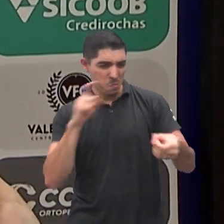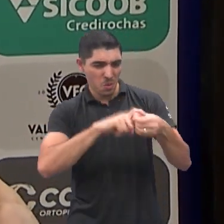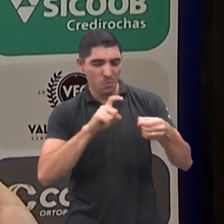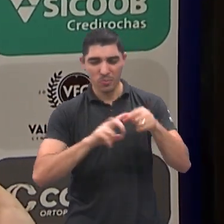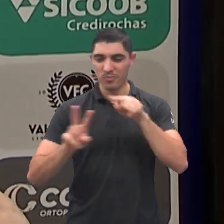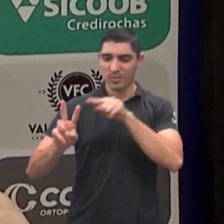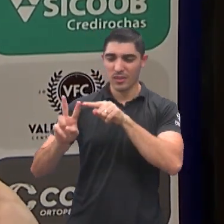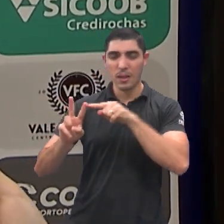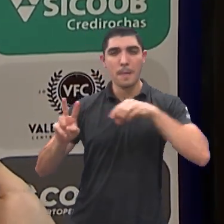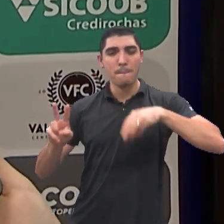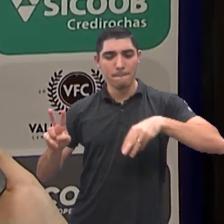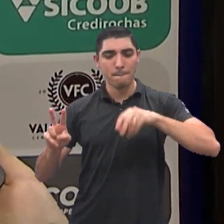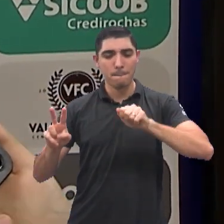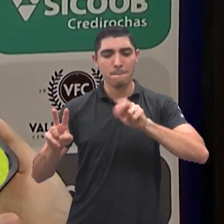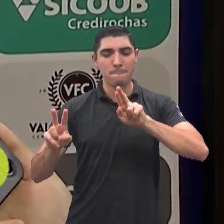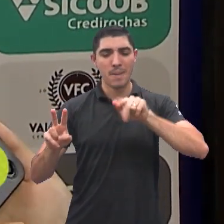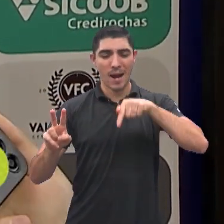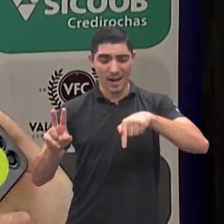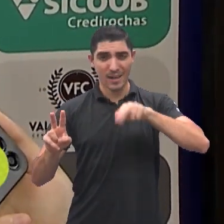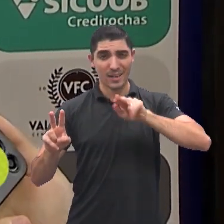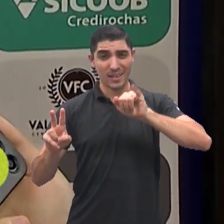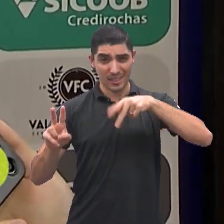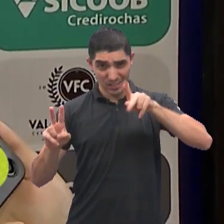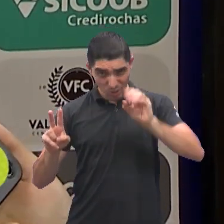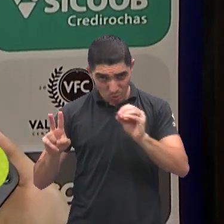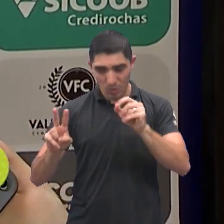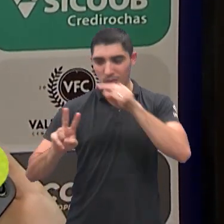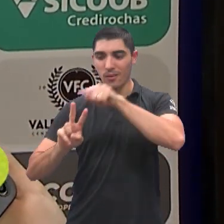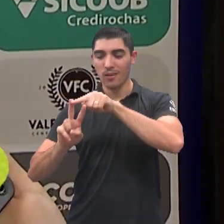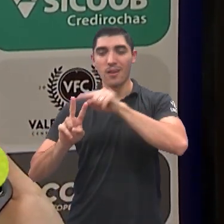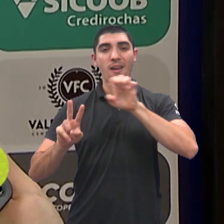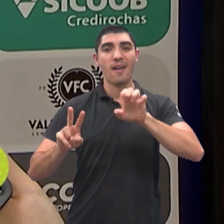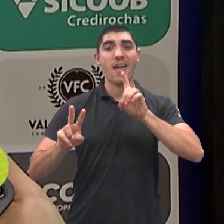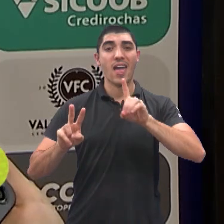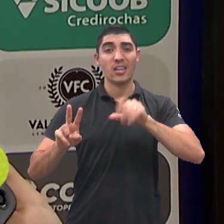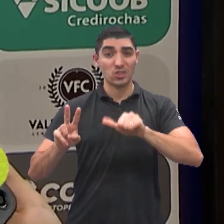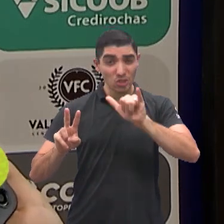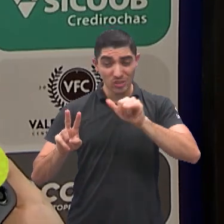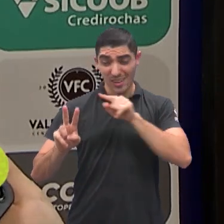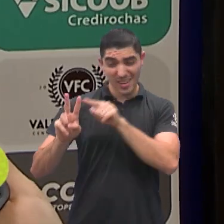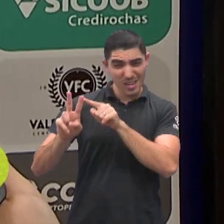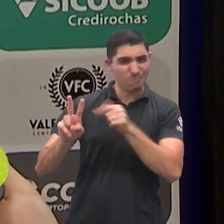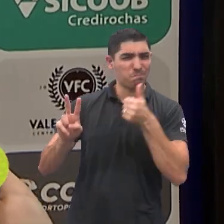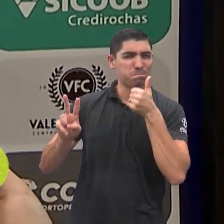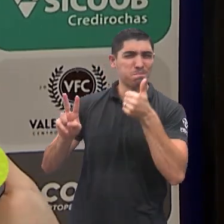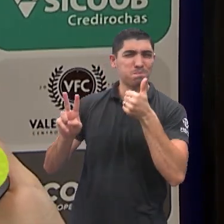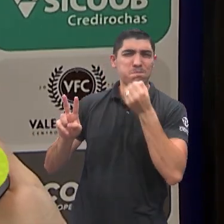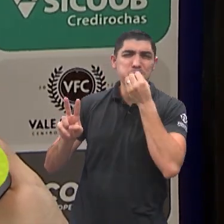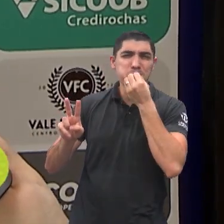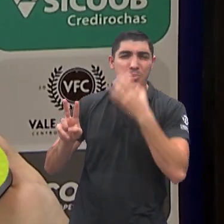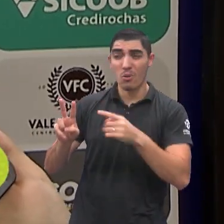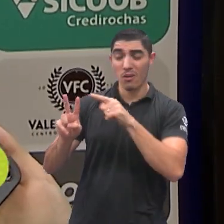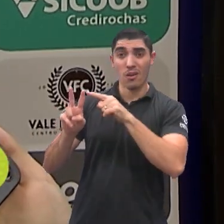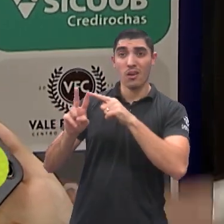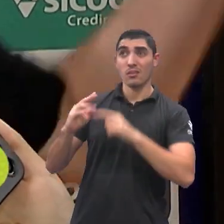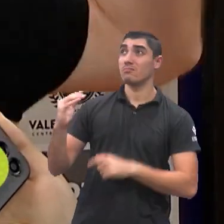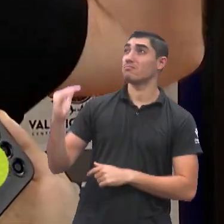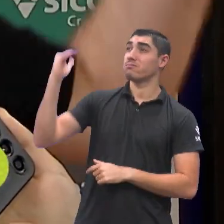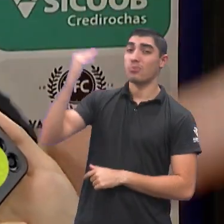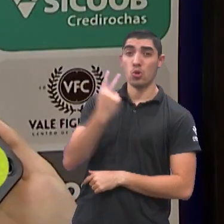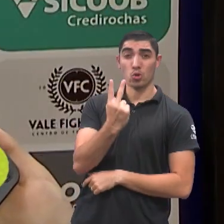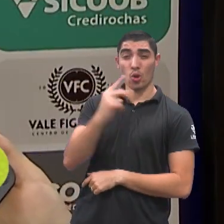né? E o Marquinho, a gente sabe que no dia que ele está no dia dele, fica muito difícil, porque a qualidade dele é um cara de 2,7 que chuta a bola em cima